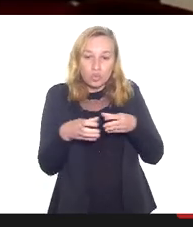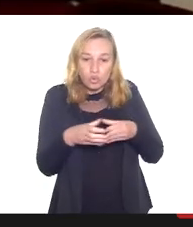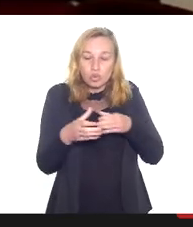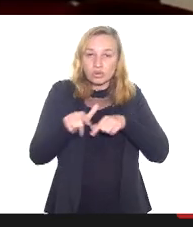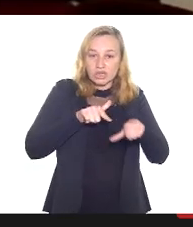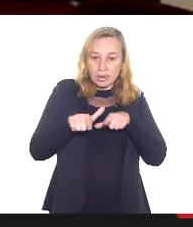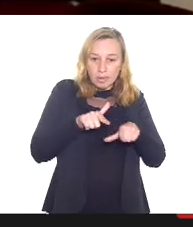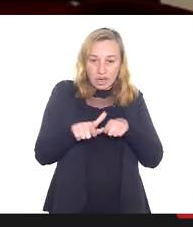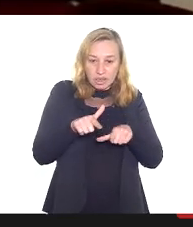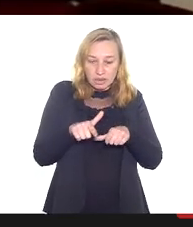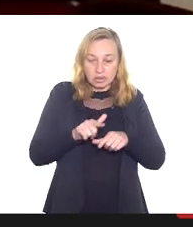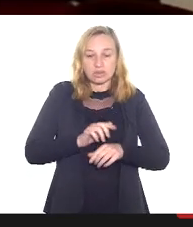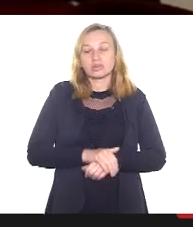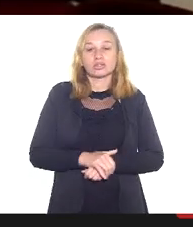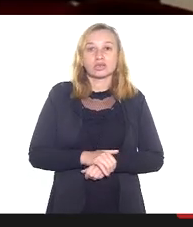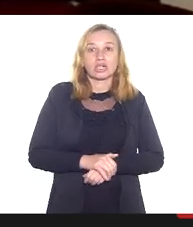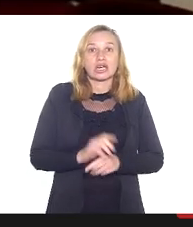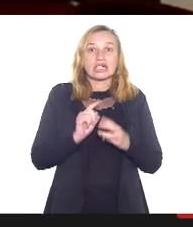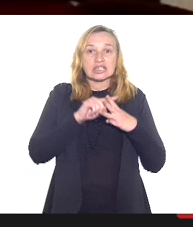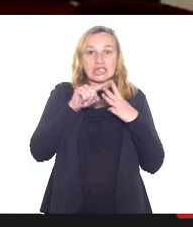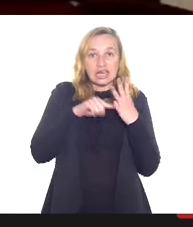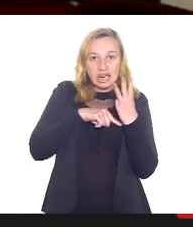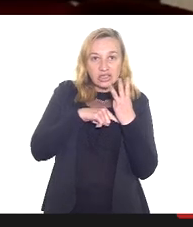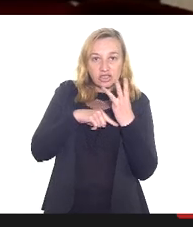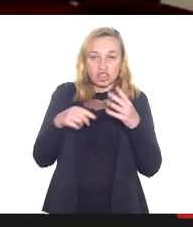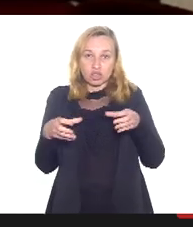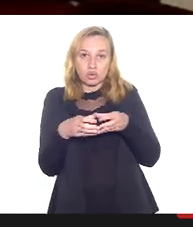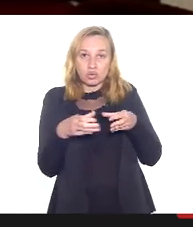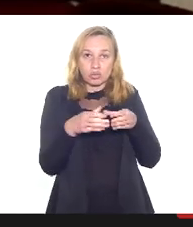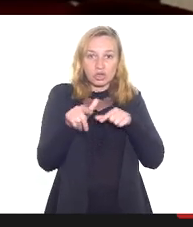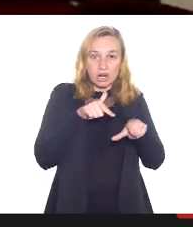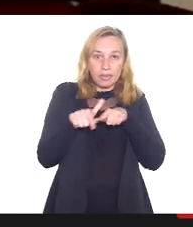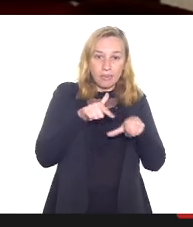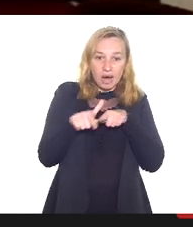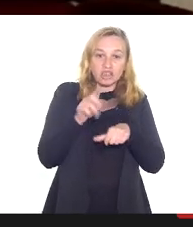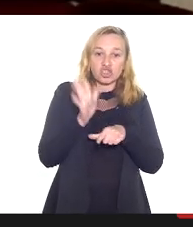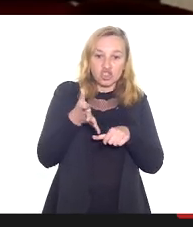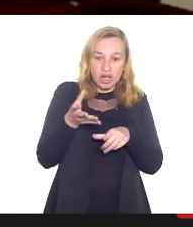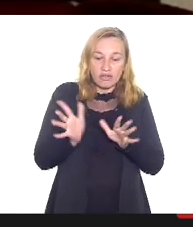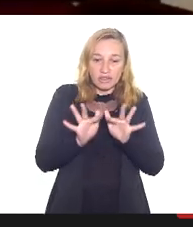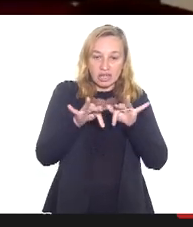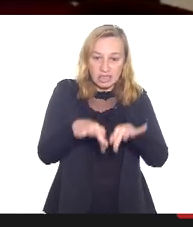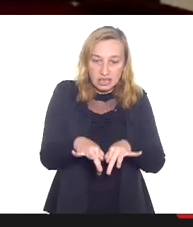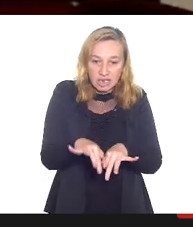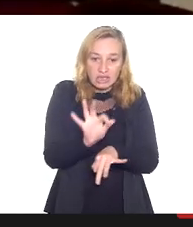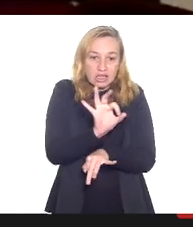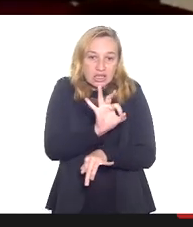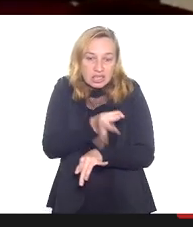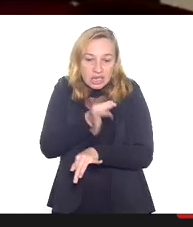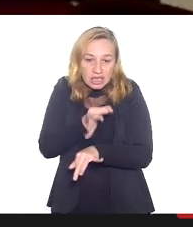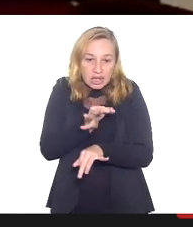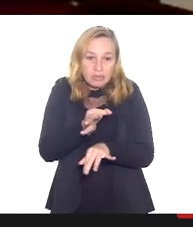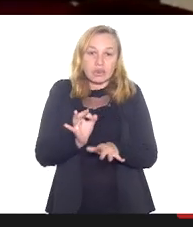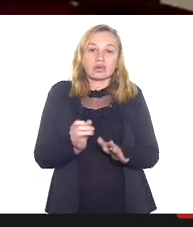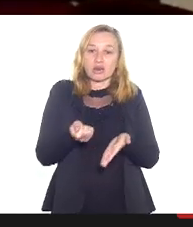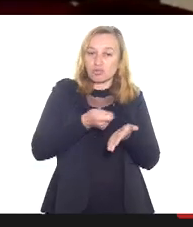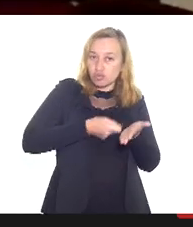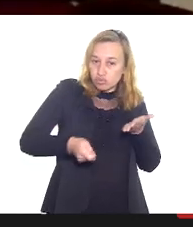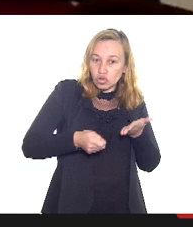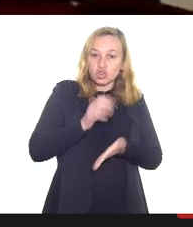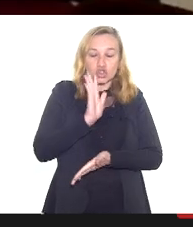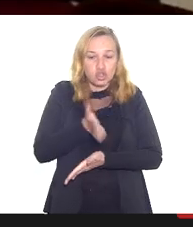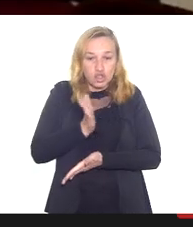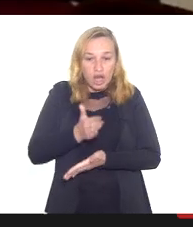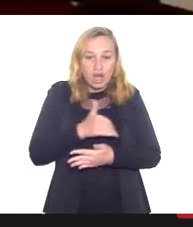curso normal. 3 desses grupos de trabalho, nós já encerramos plenamente as discussões, tá? Com